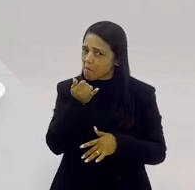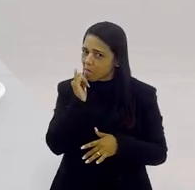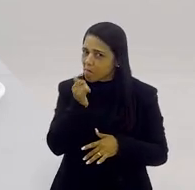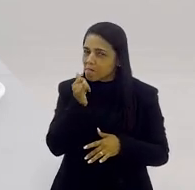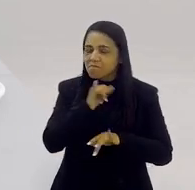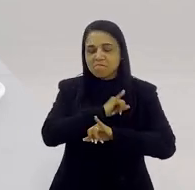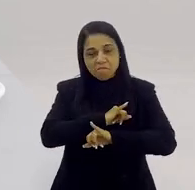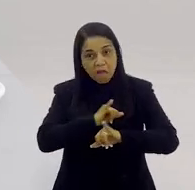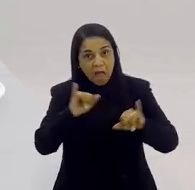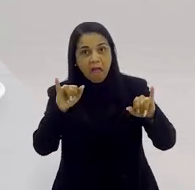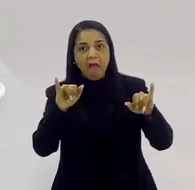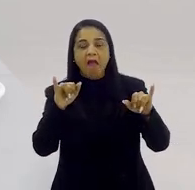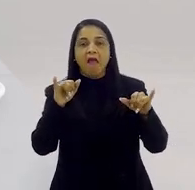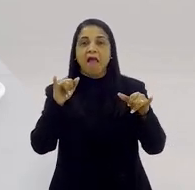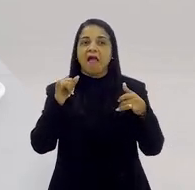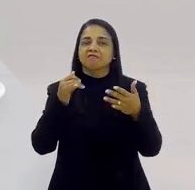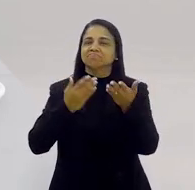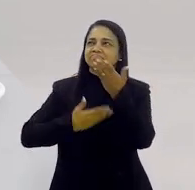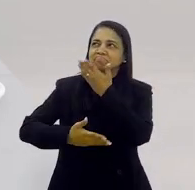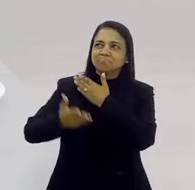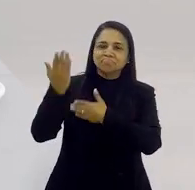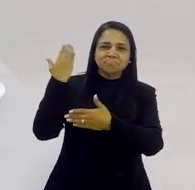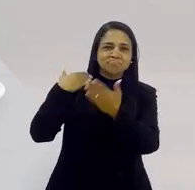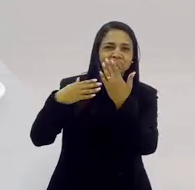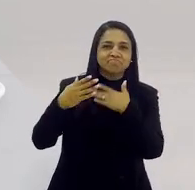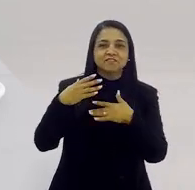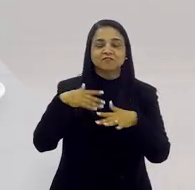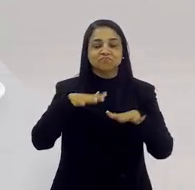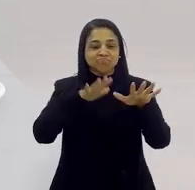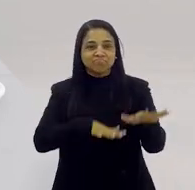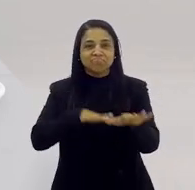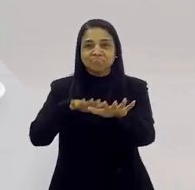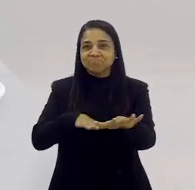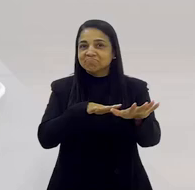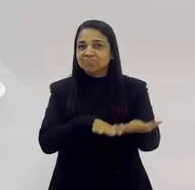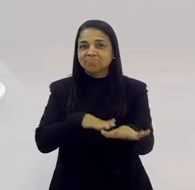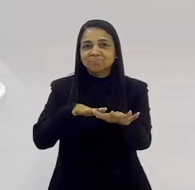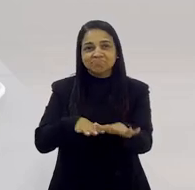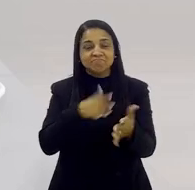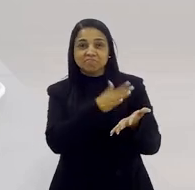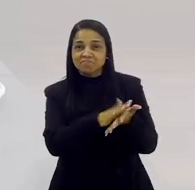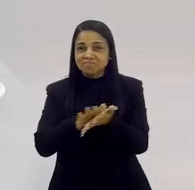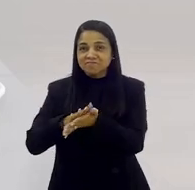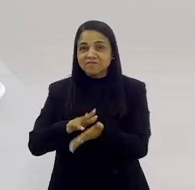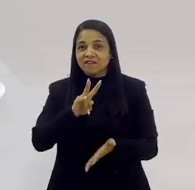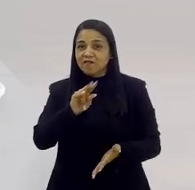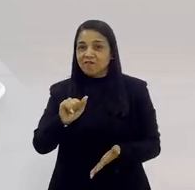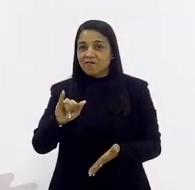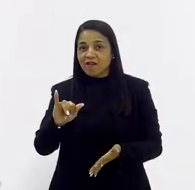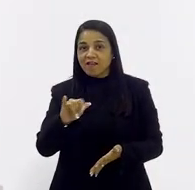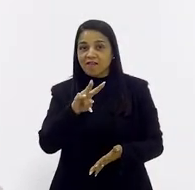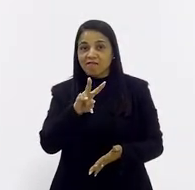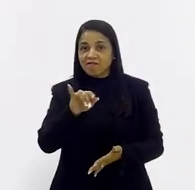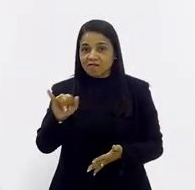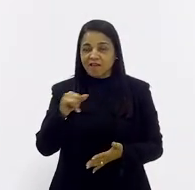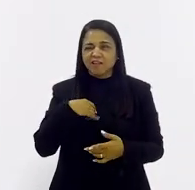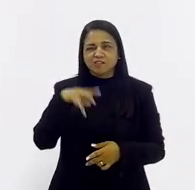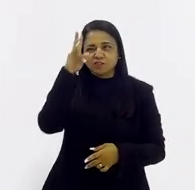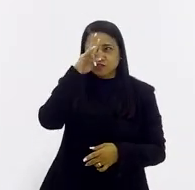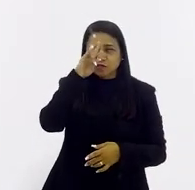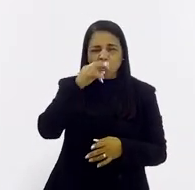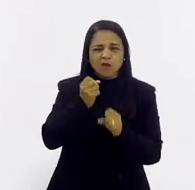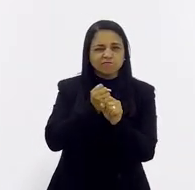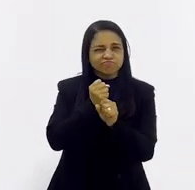que falar mas que já tá dando que falar desde o desfile da vai vai então a história